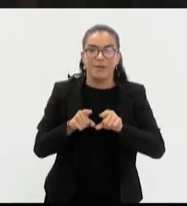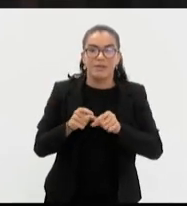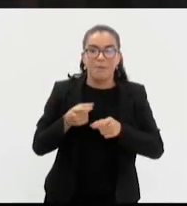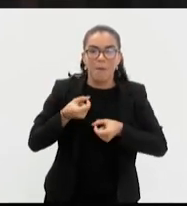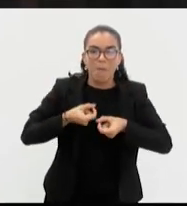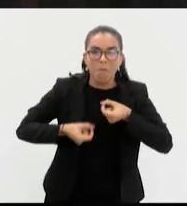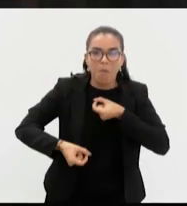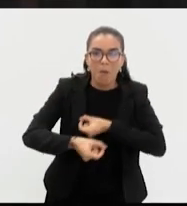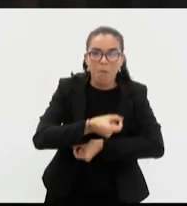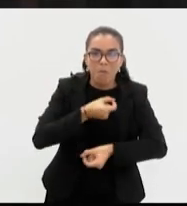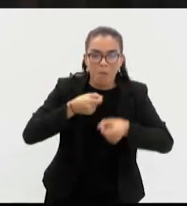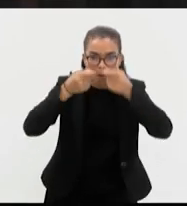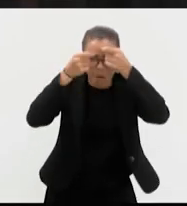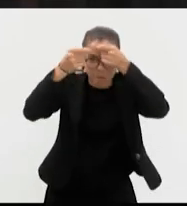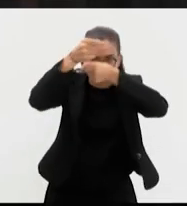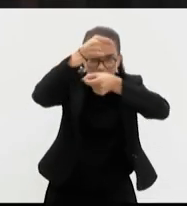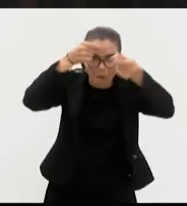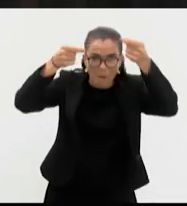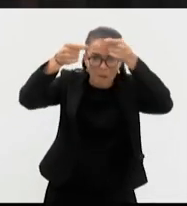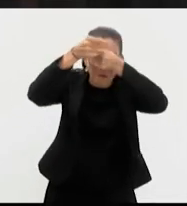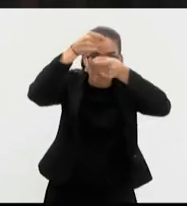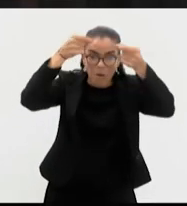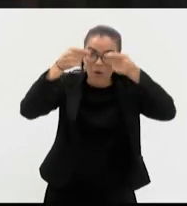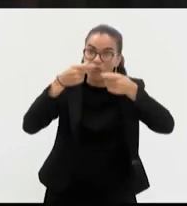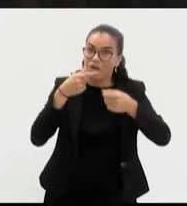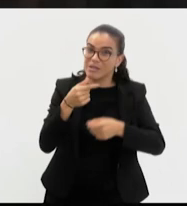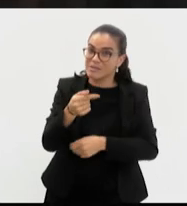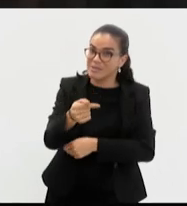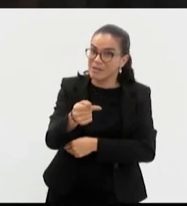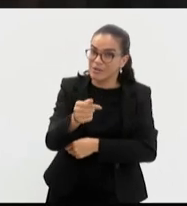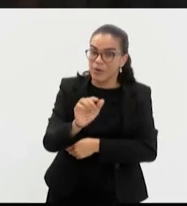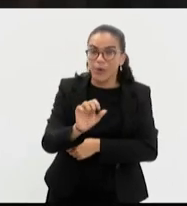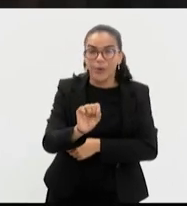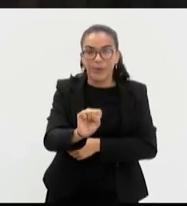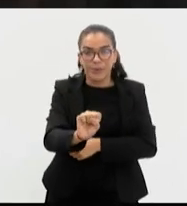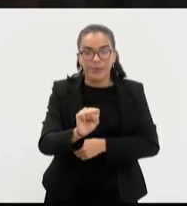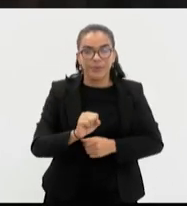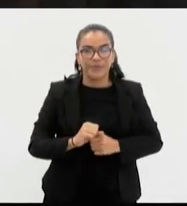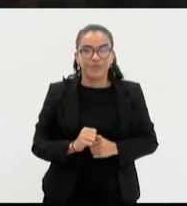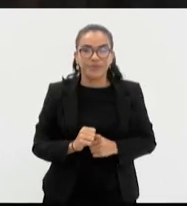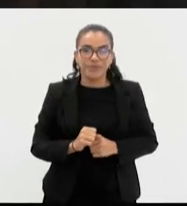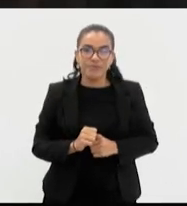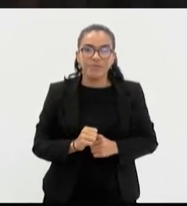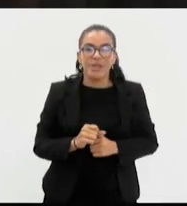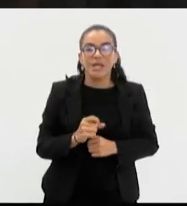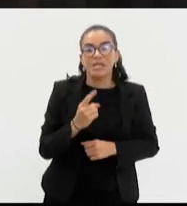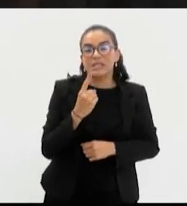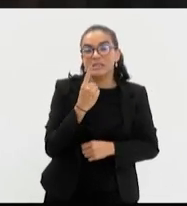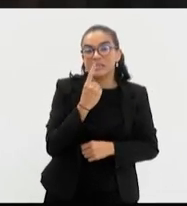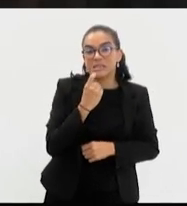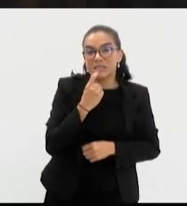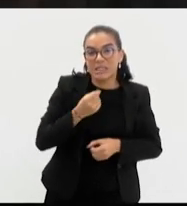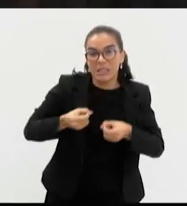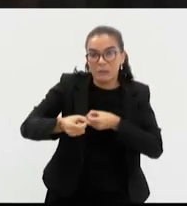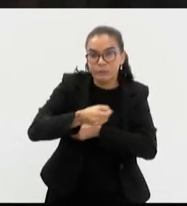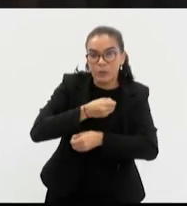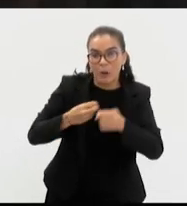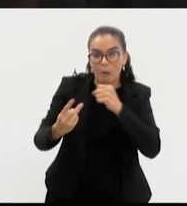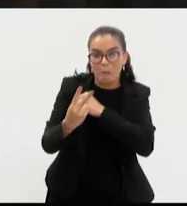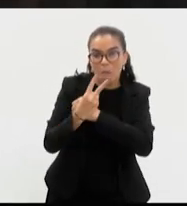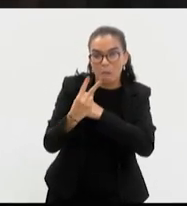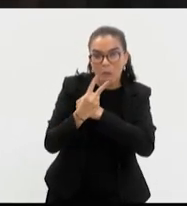sistema nervoso central já tou no sete oito leucemia linfos